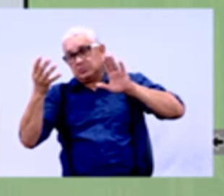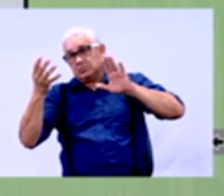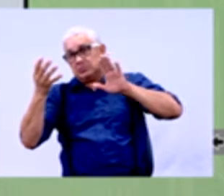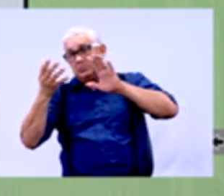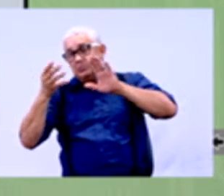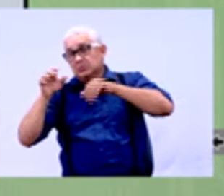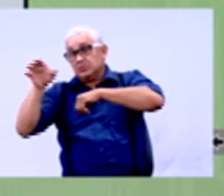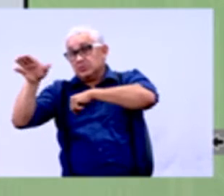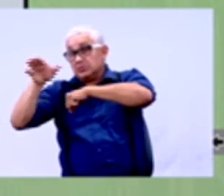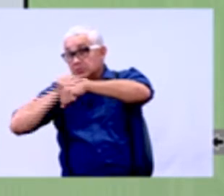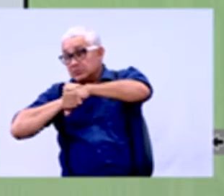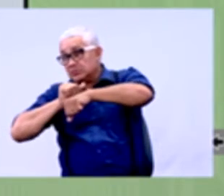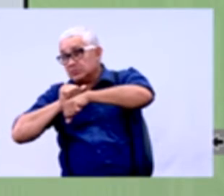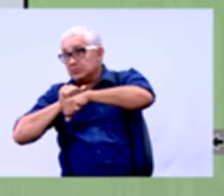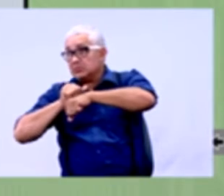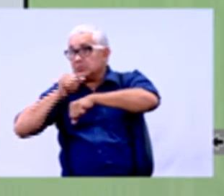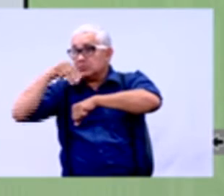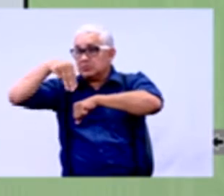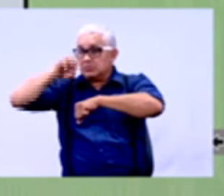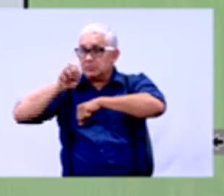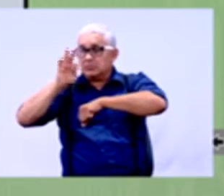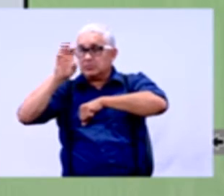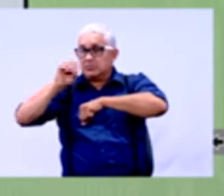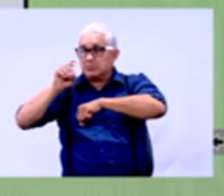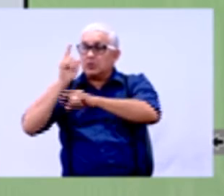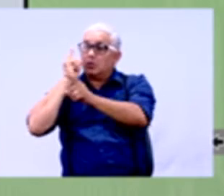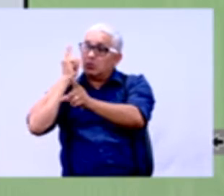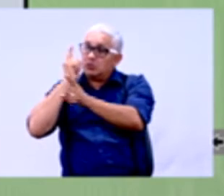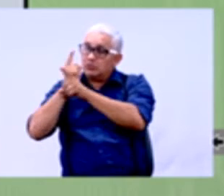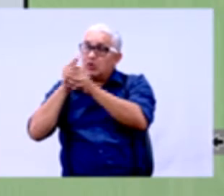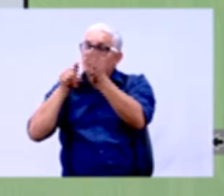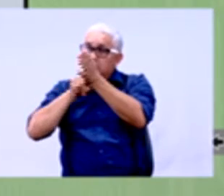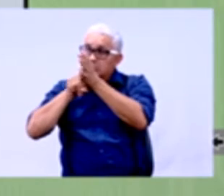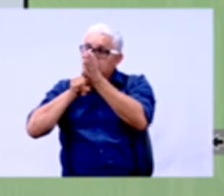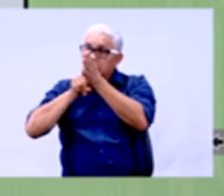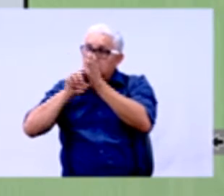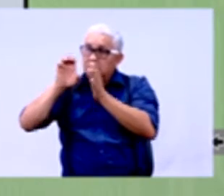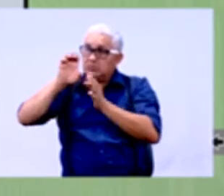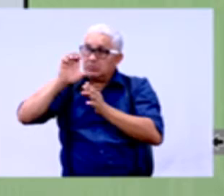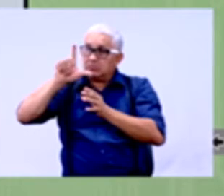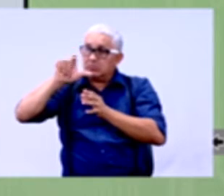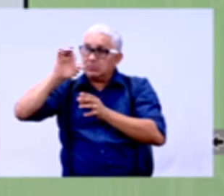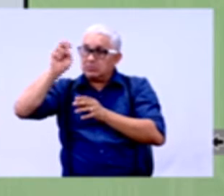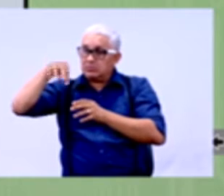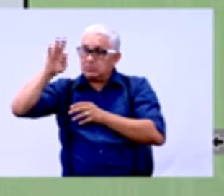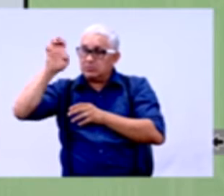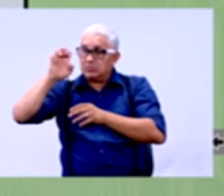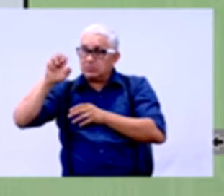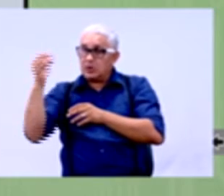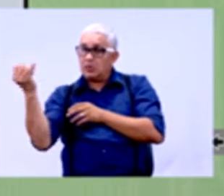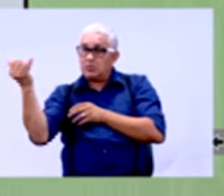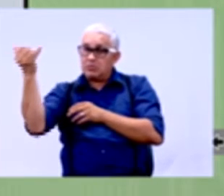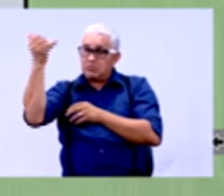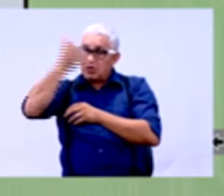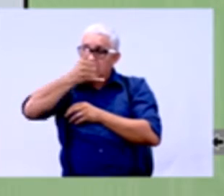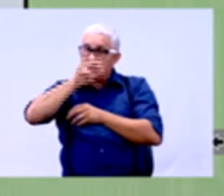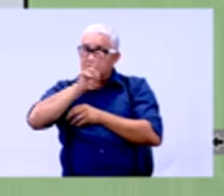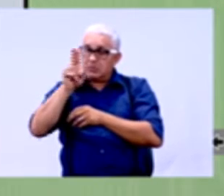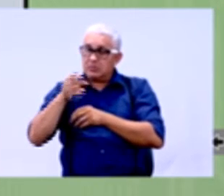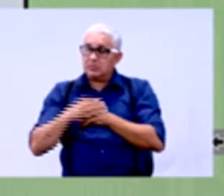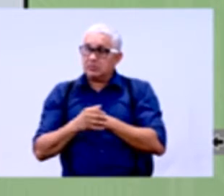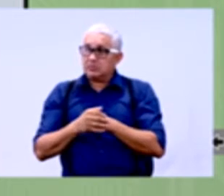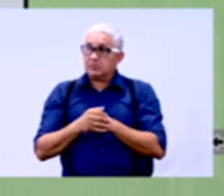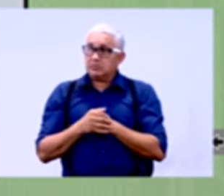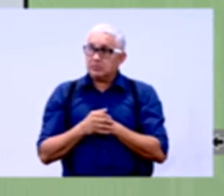Vai chamar o método localiza cliente, passando o parâmetro o nome do cliente. E aí, no